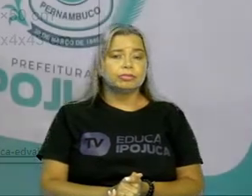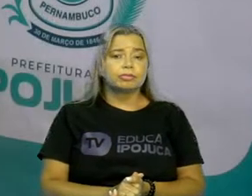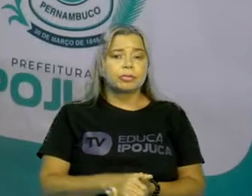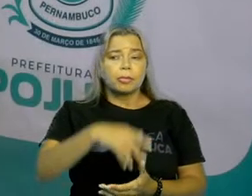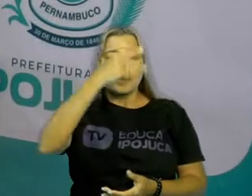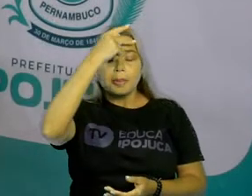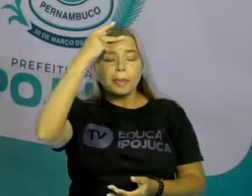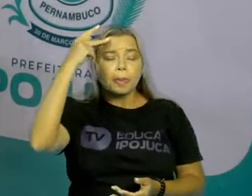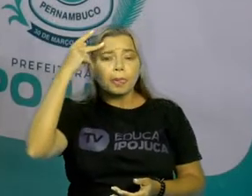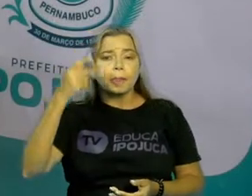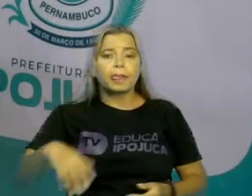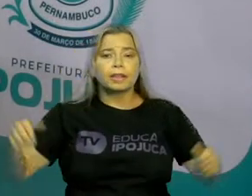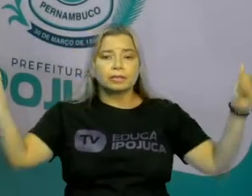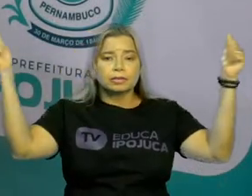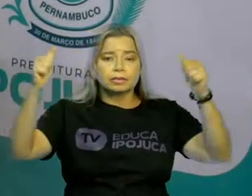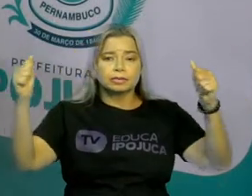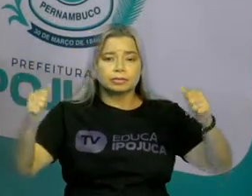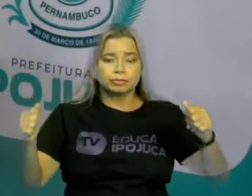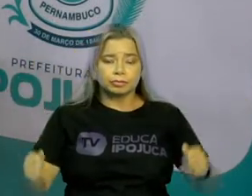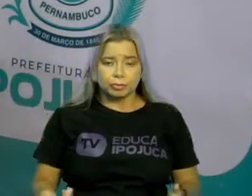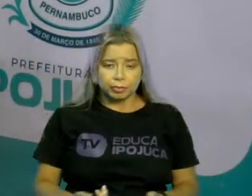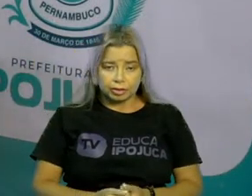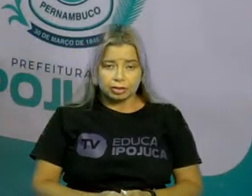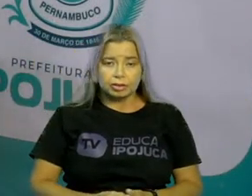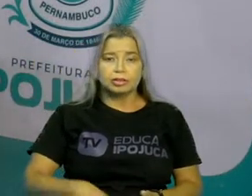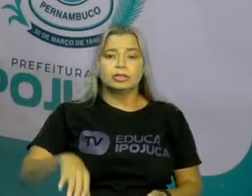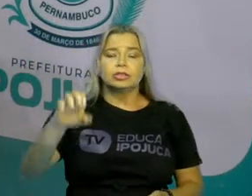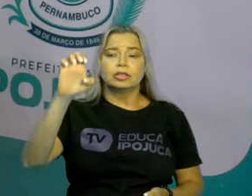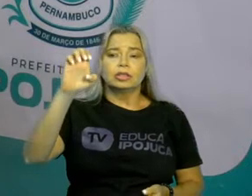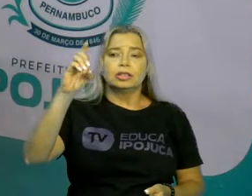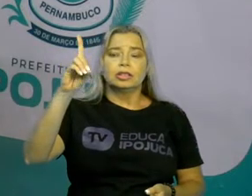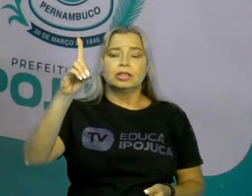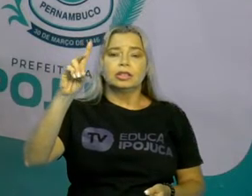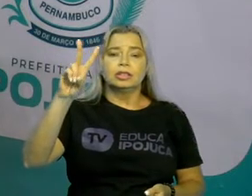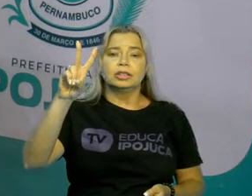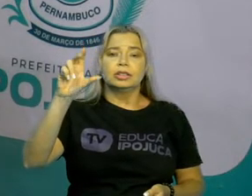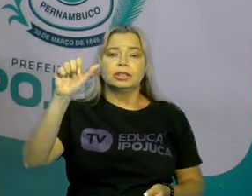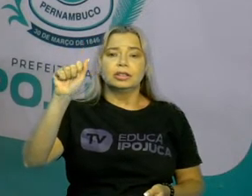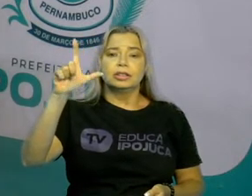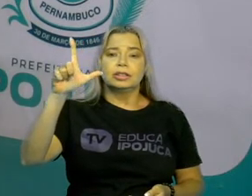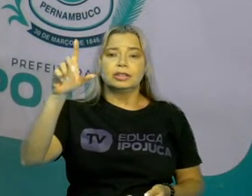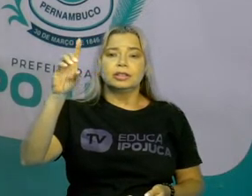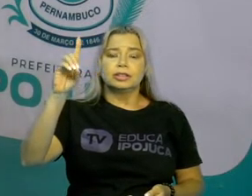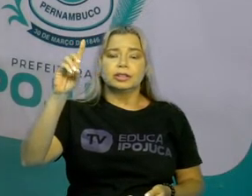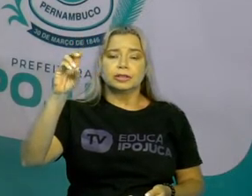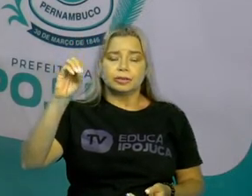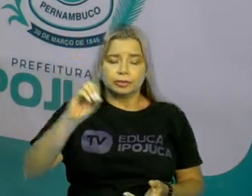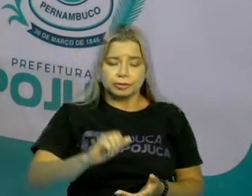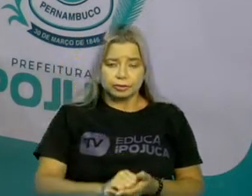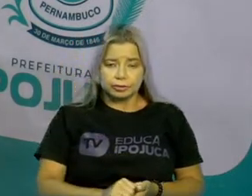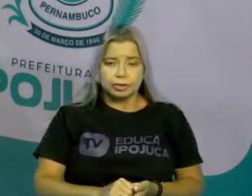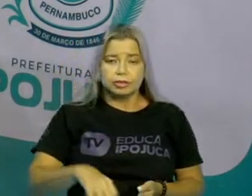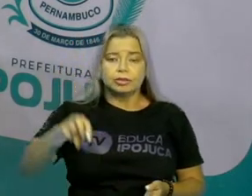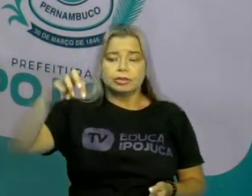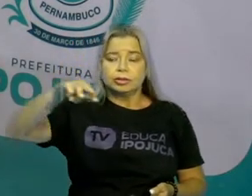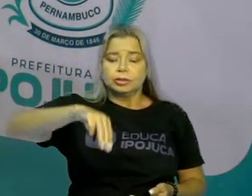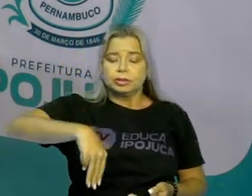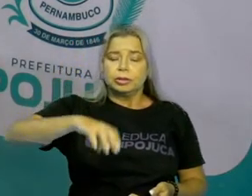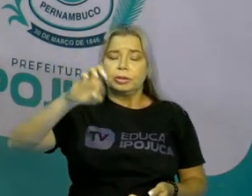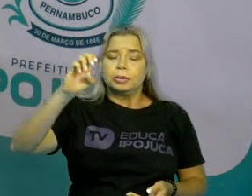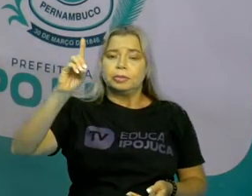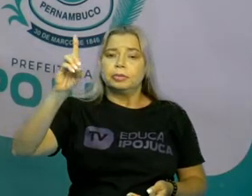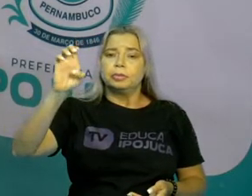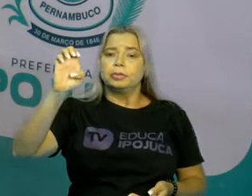artista Edivaldo Medeiros, que ele é de Pernambuco, se criou-se desde alguns meses de nascença